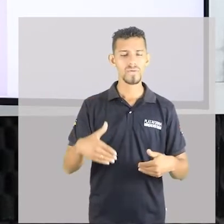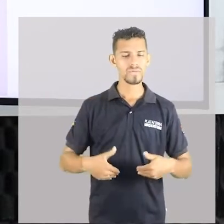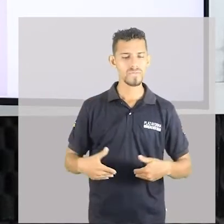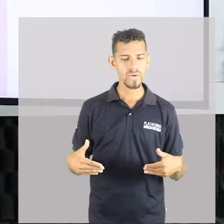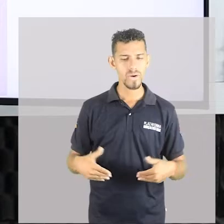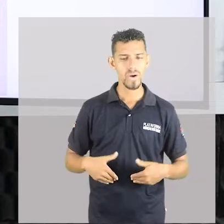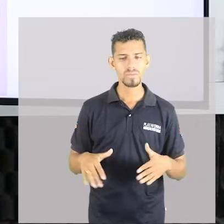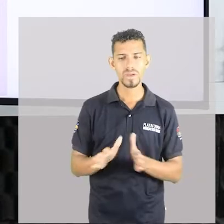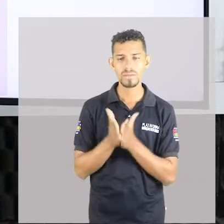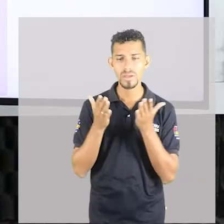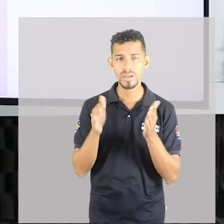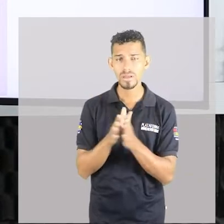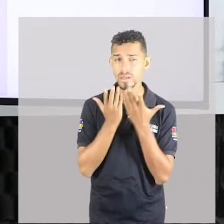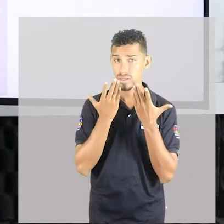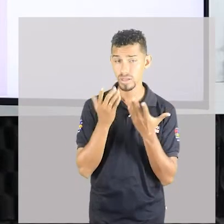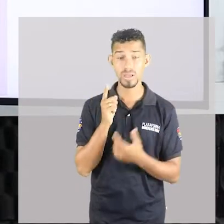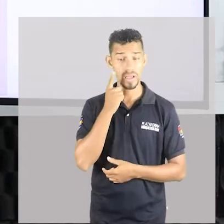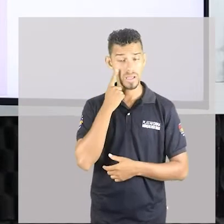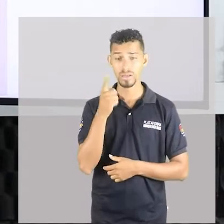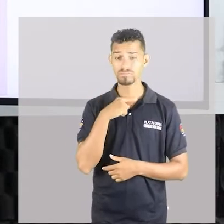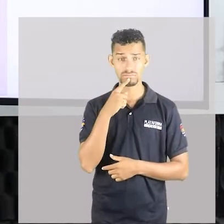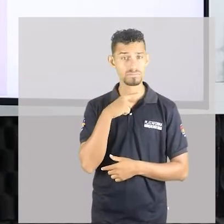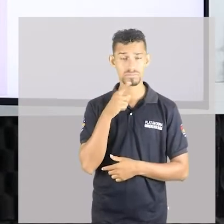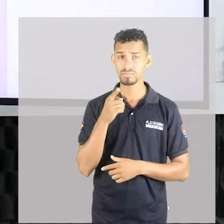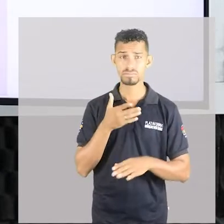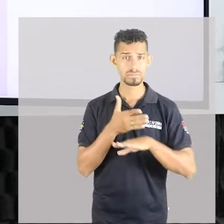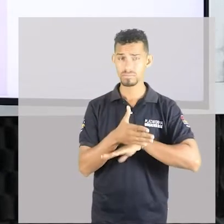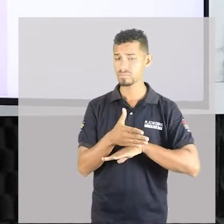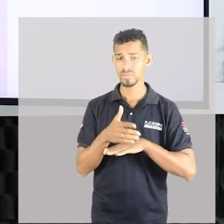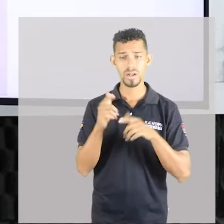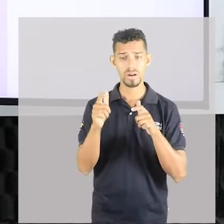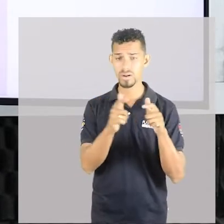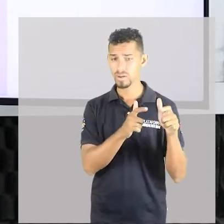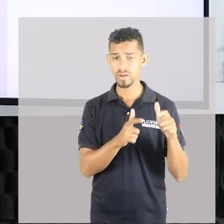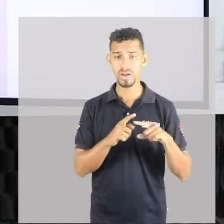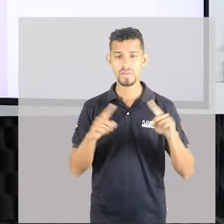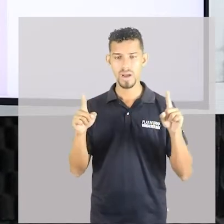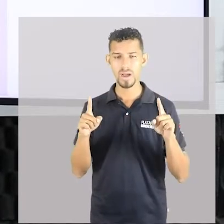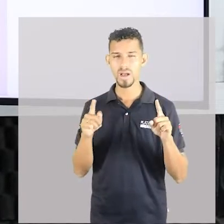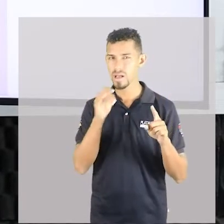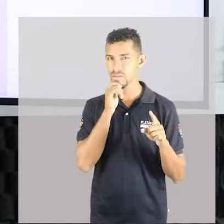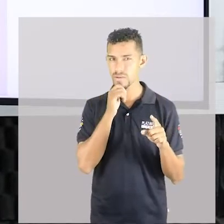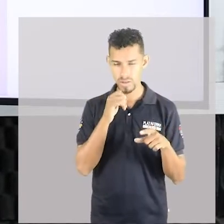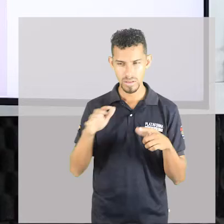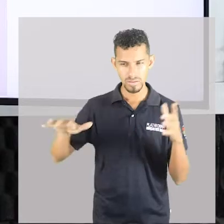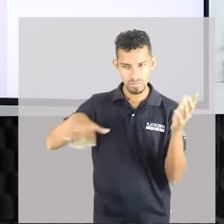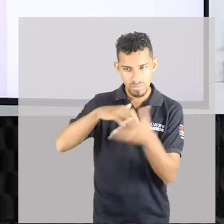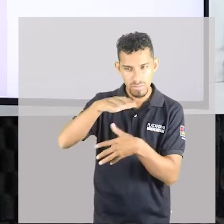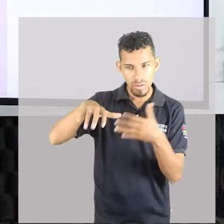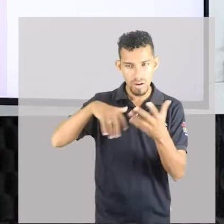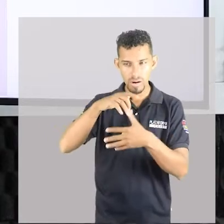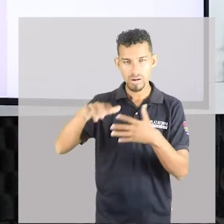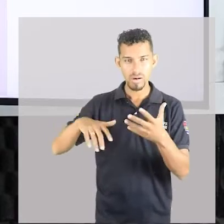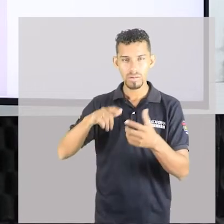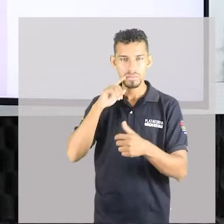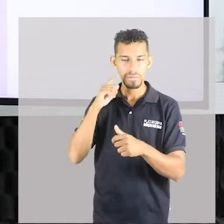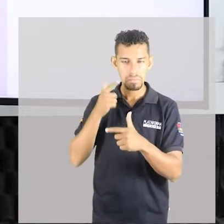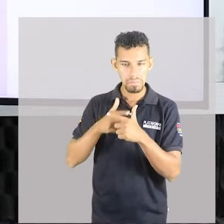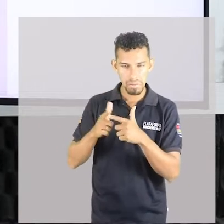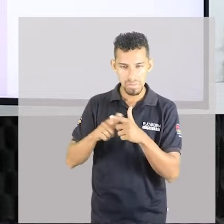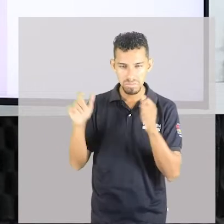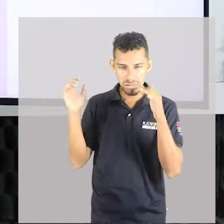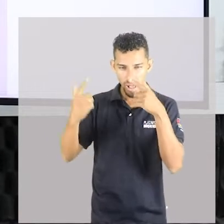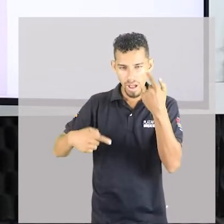civil nesse país. Porque eles não conseguiram adentrar esses lugares, mas eles destruíram, eles promoveram o processo de destruição desses